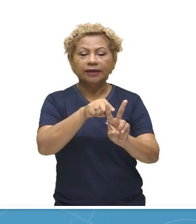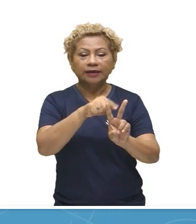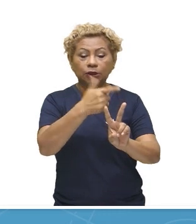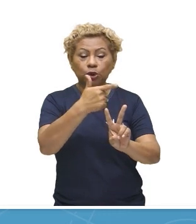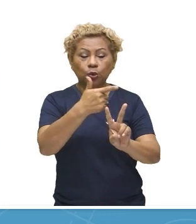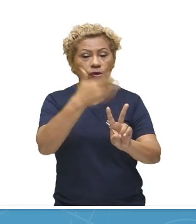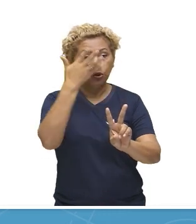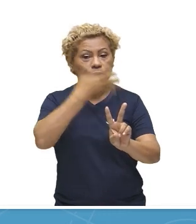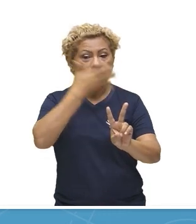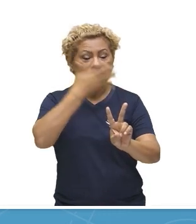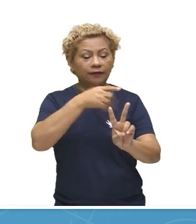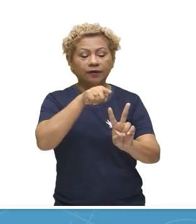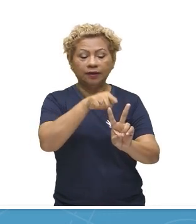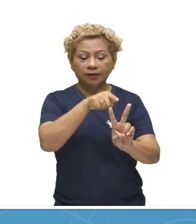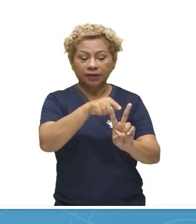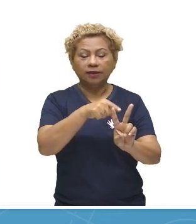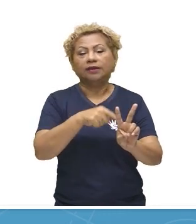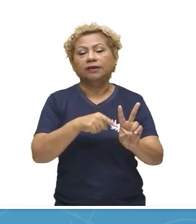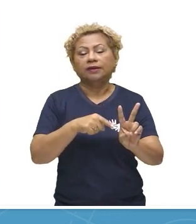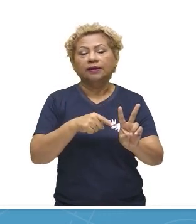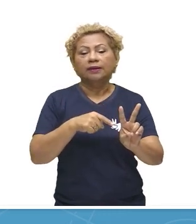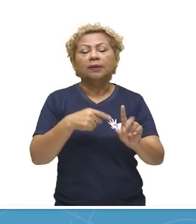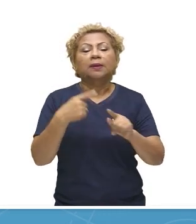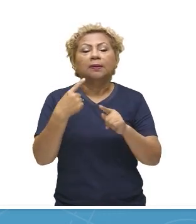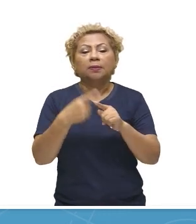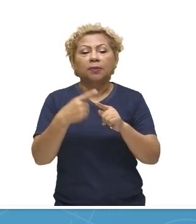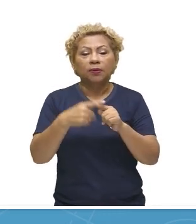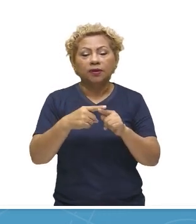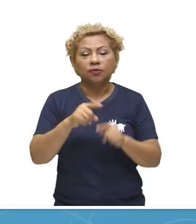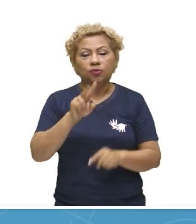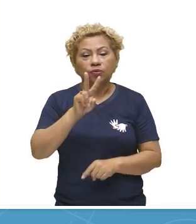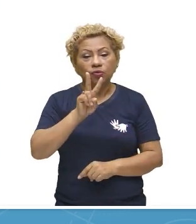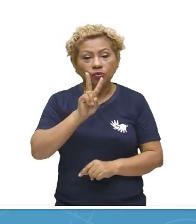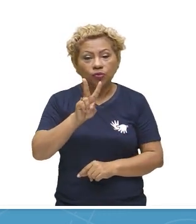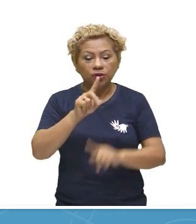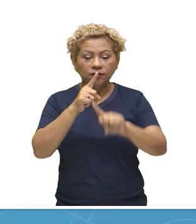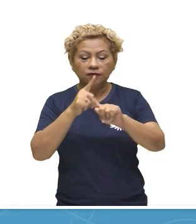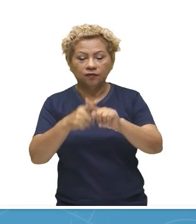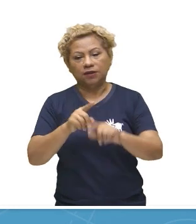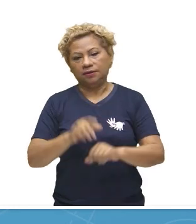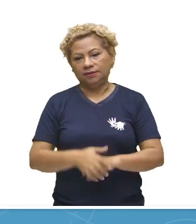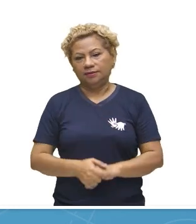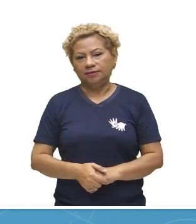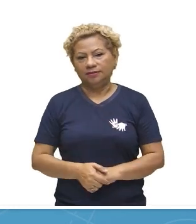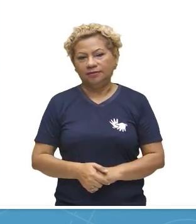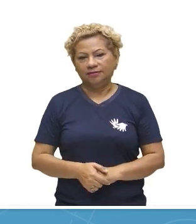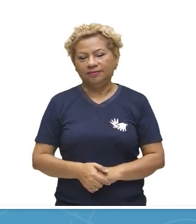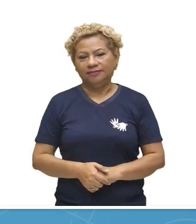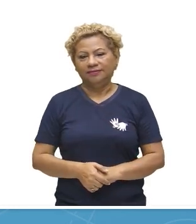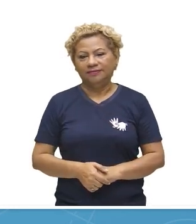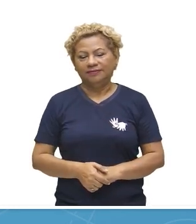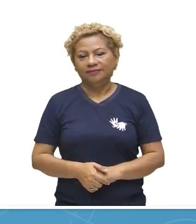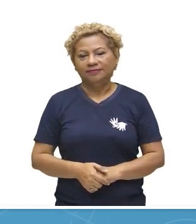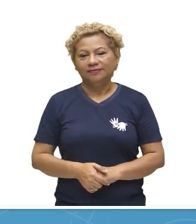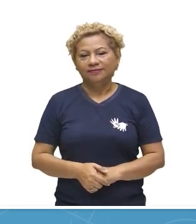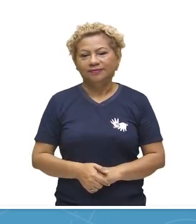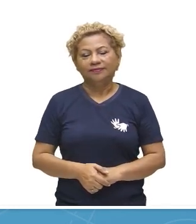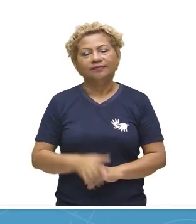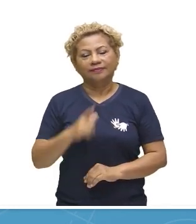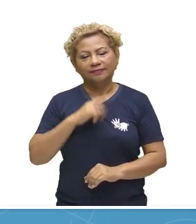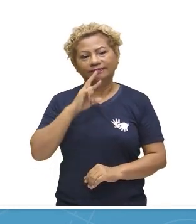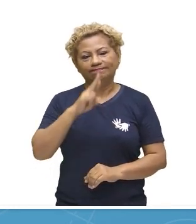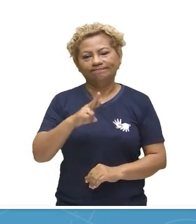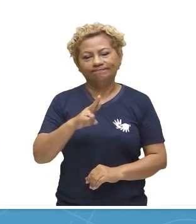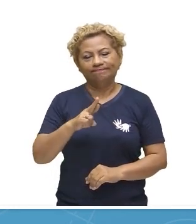de 400 é igual a 20? Porque se eu pegar esse 20 e multiplicar por ele mesmo, eu vou ter